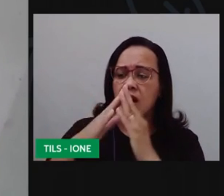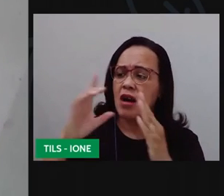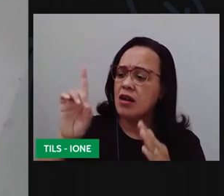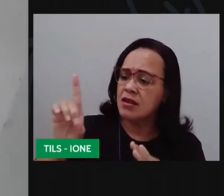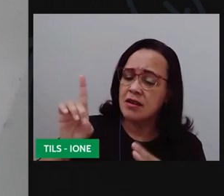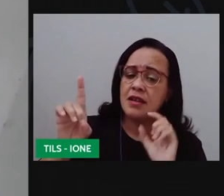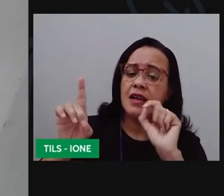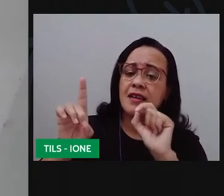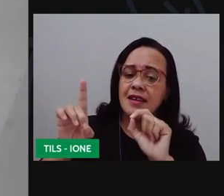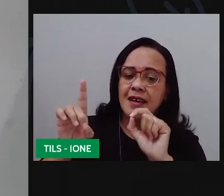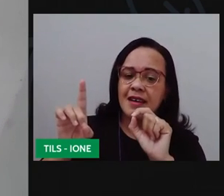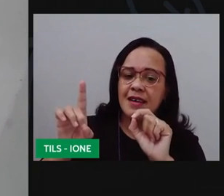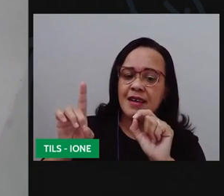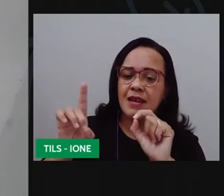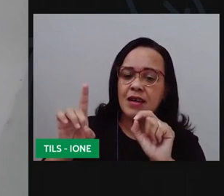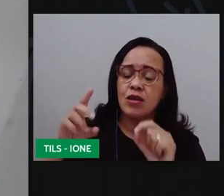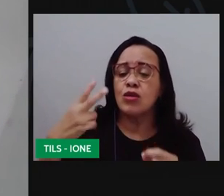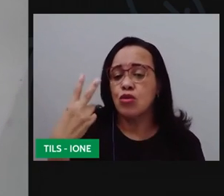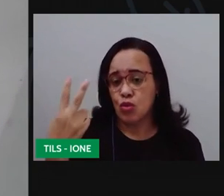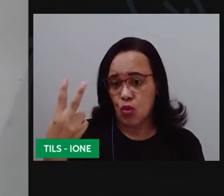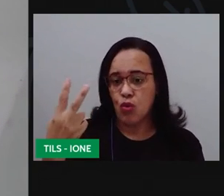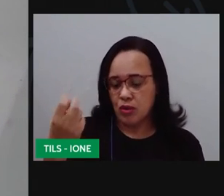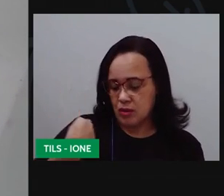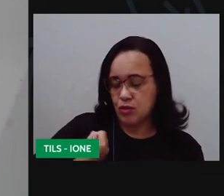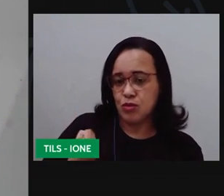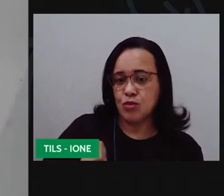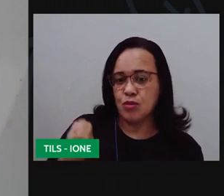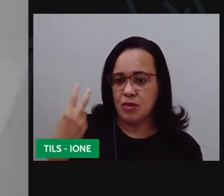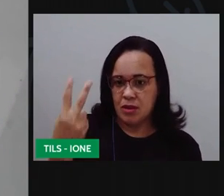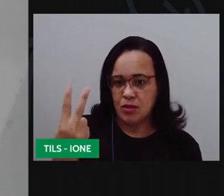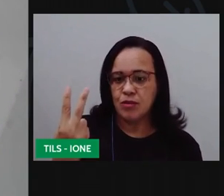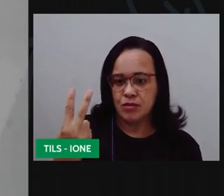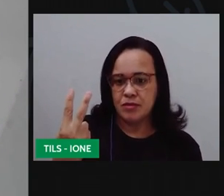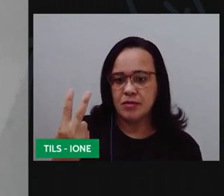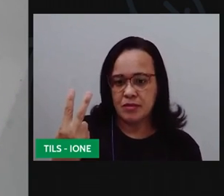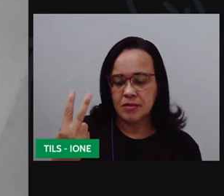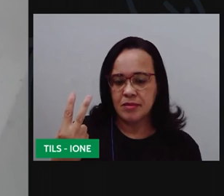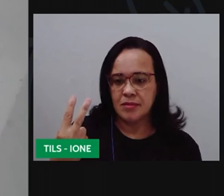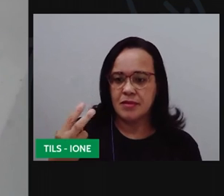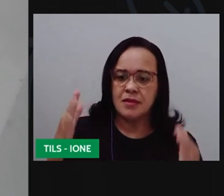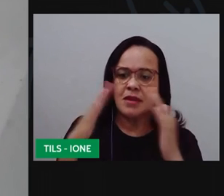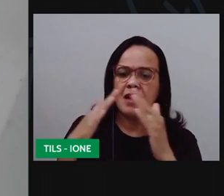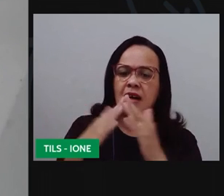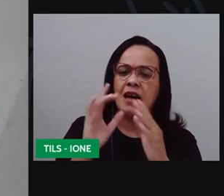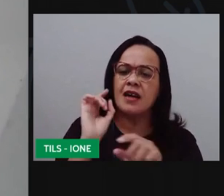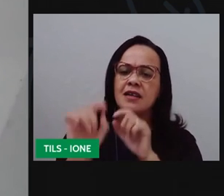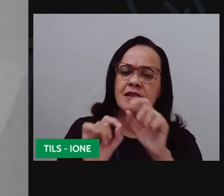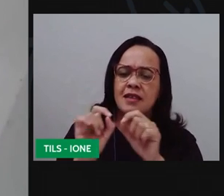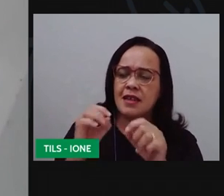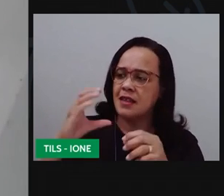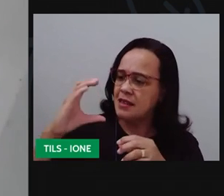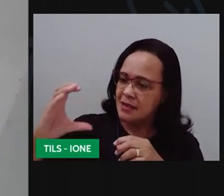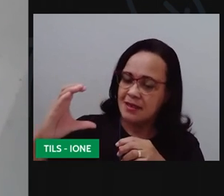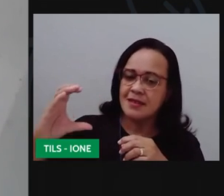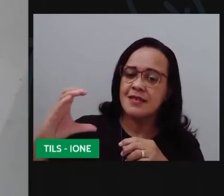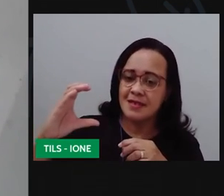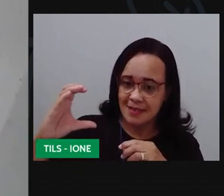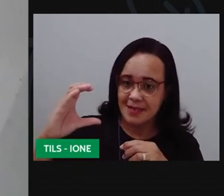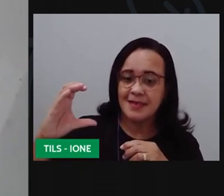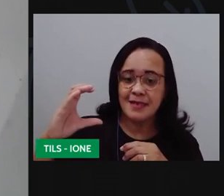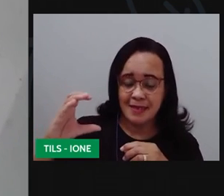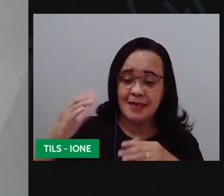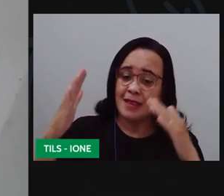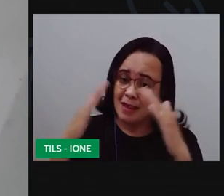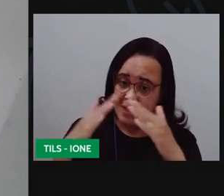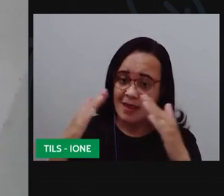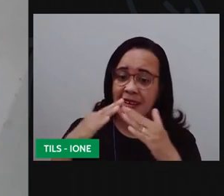ó o numeral 2 não é isso é sim uma que ele tá na casa de quem da centena então se ele